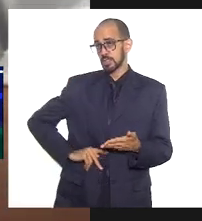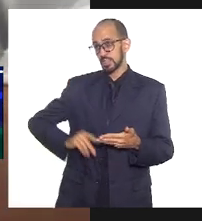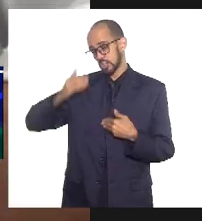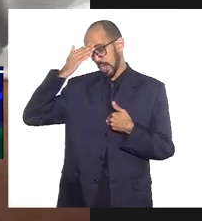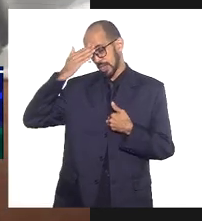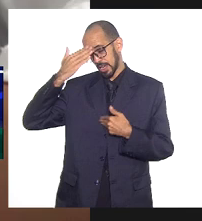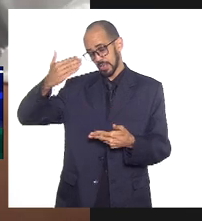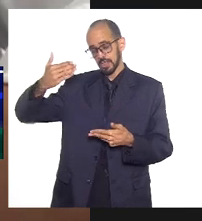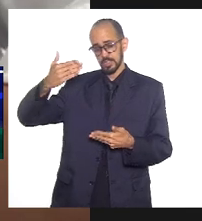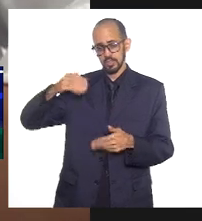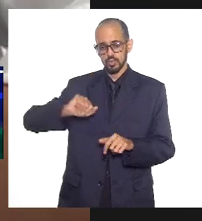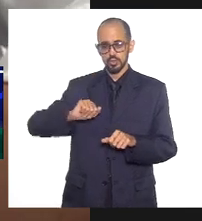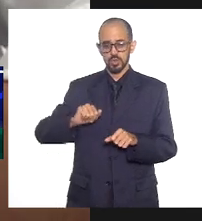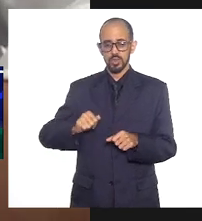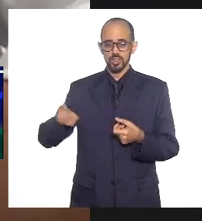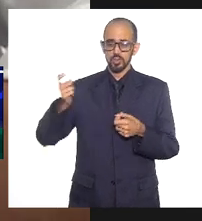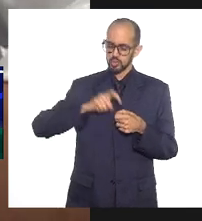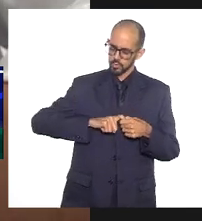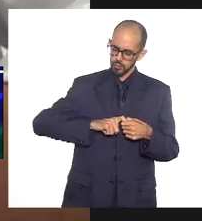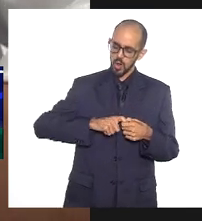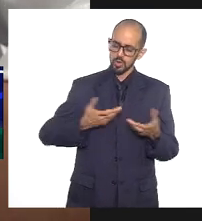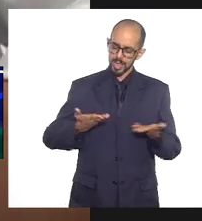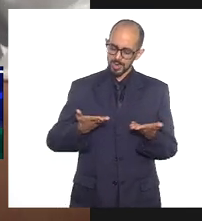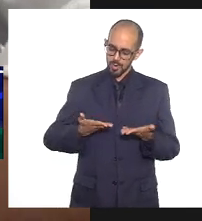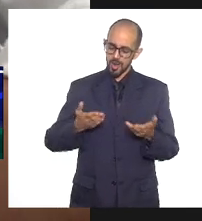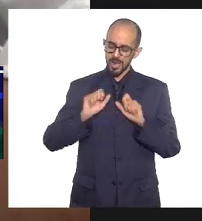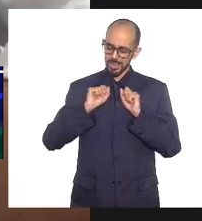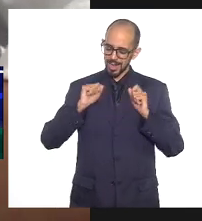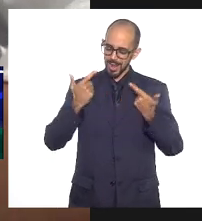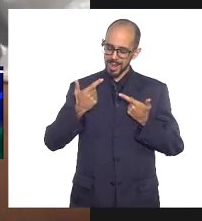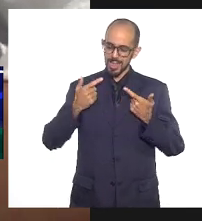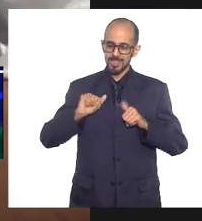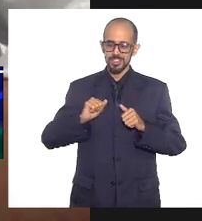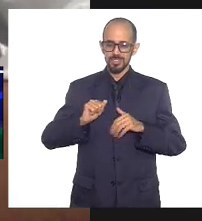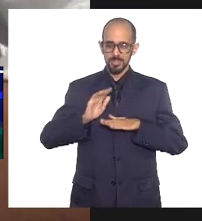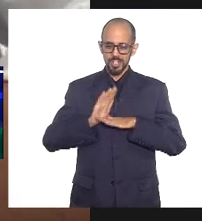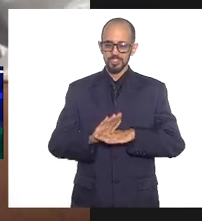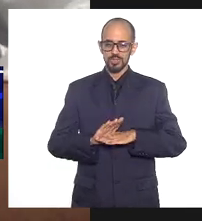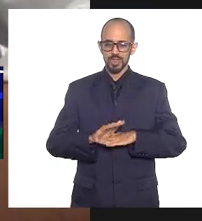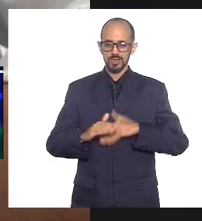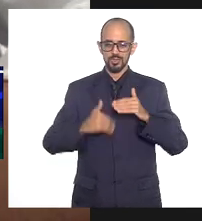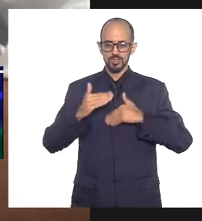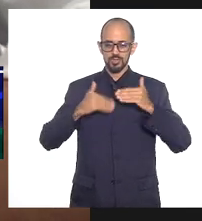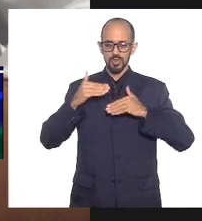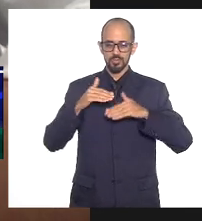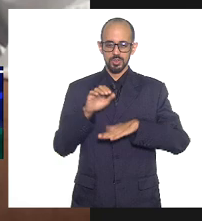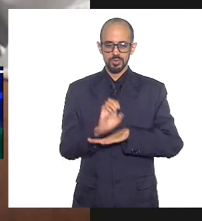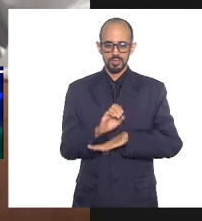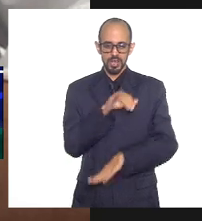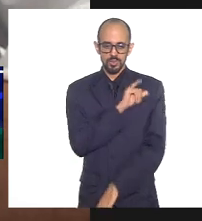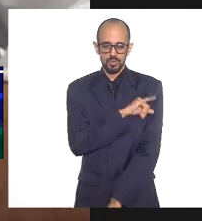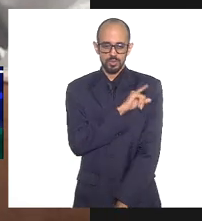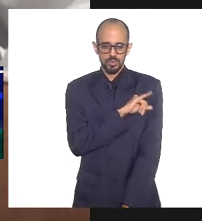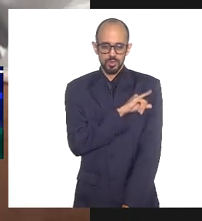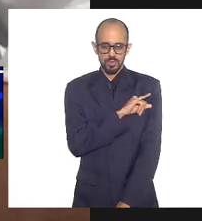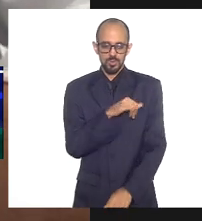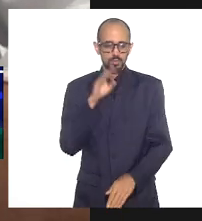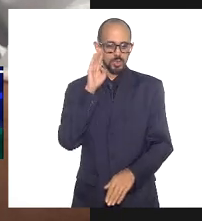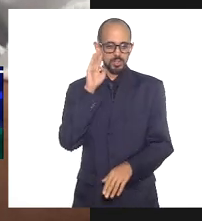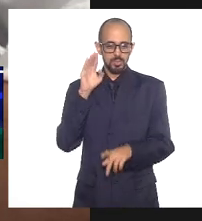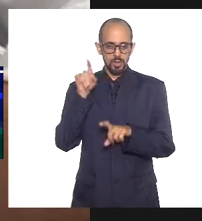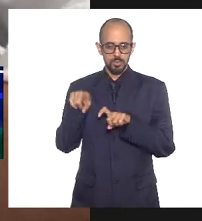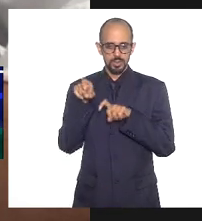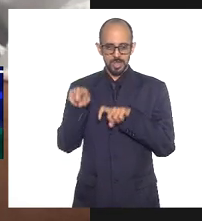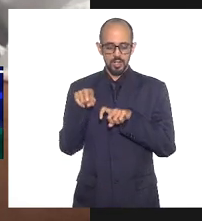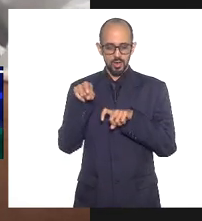estou de volta para colaborar para o desenvolvimento do estado do Rio de Janeiro principalmente desse interior que